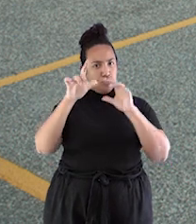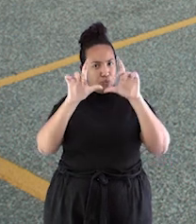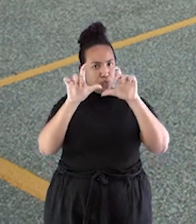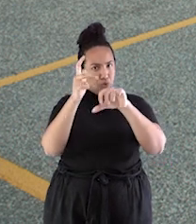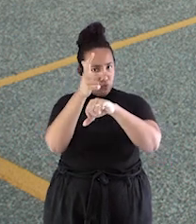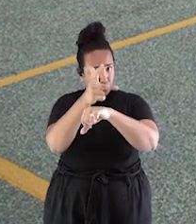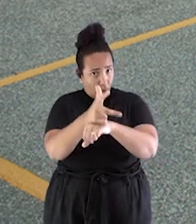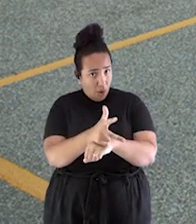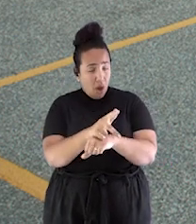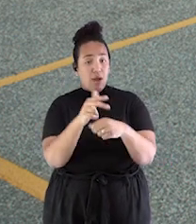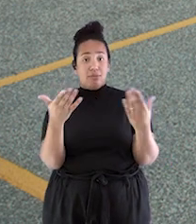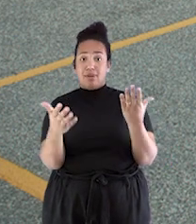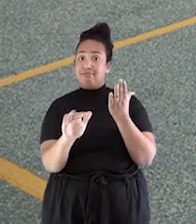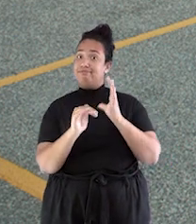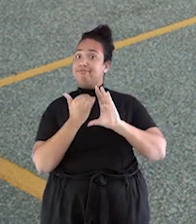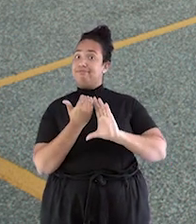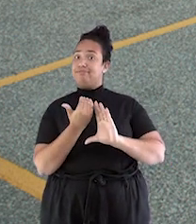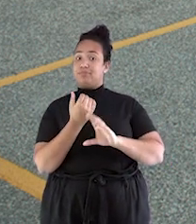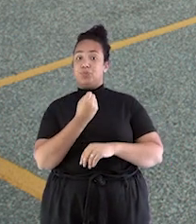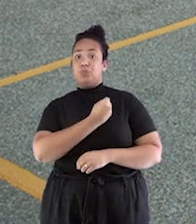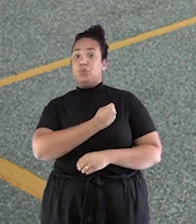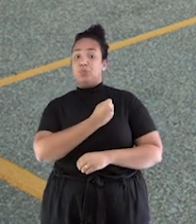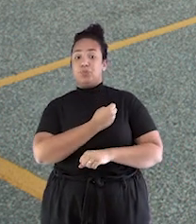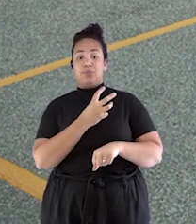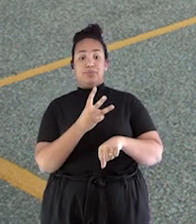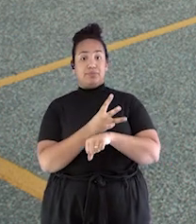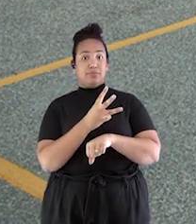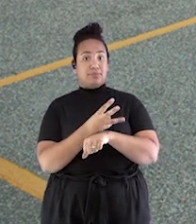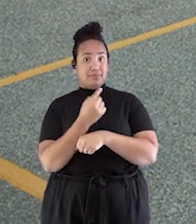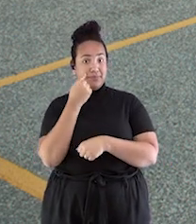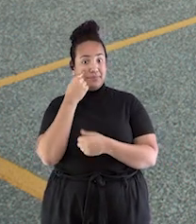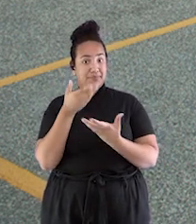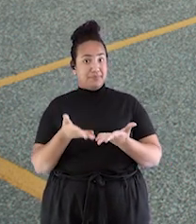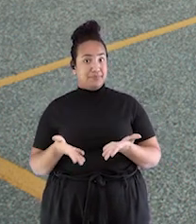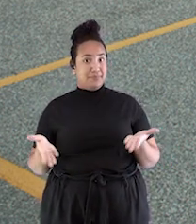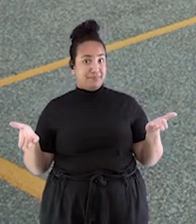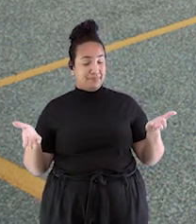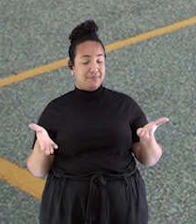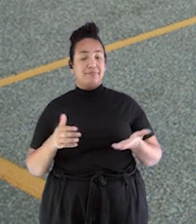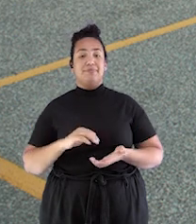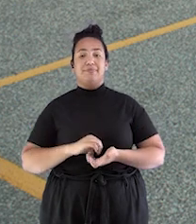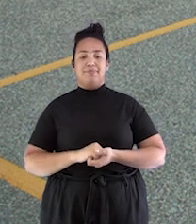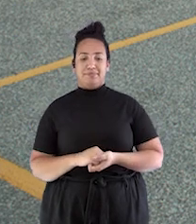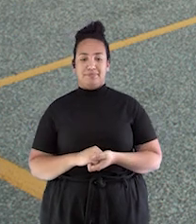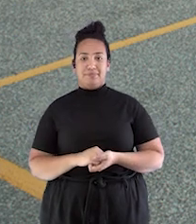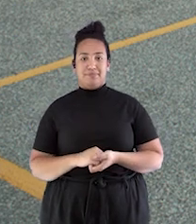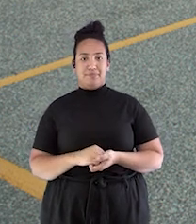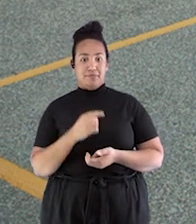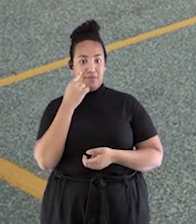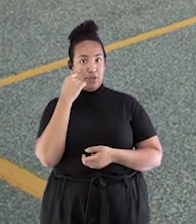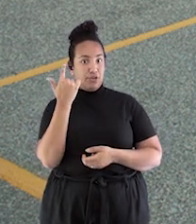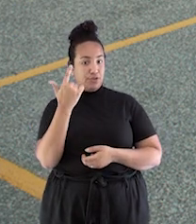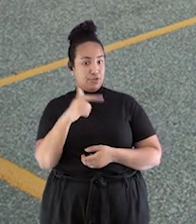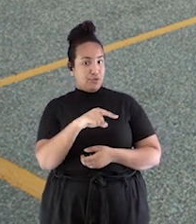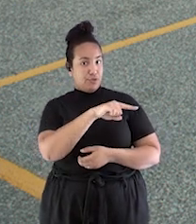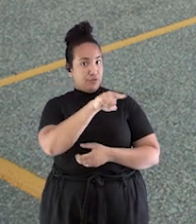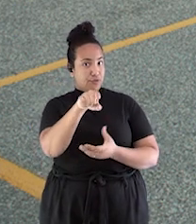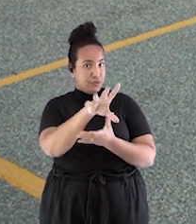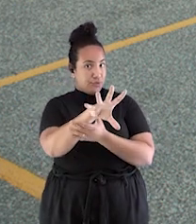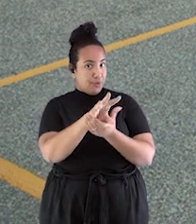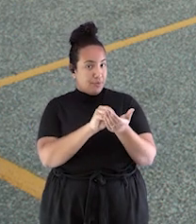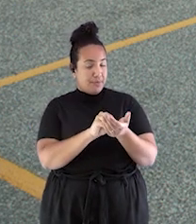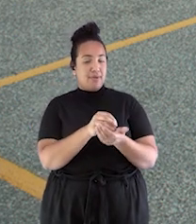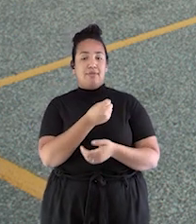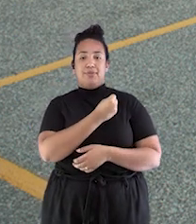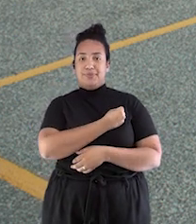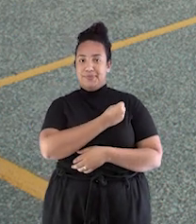Então manda pra gente, para o número de telefone que está aparecendo na sua TV. Vou passar o telefone de novo, hein?